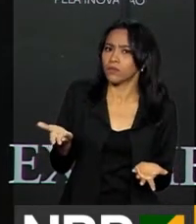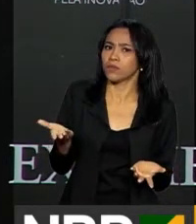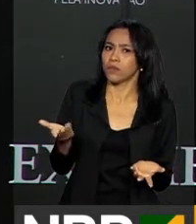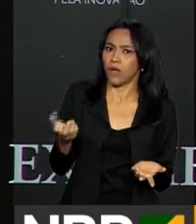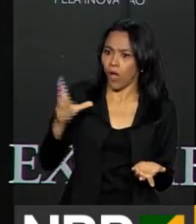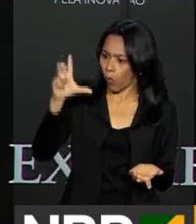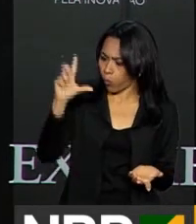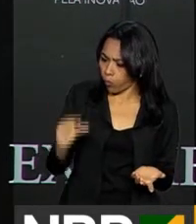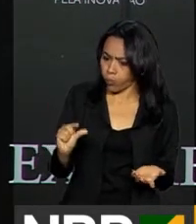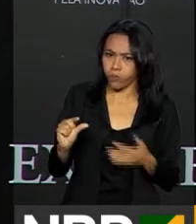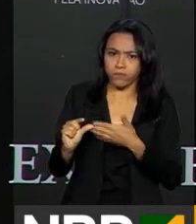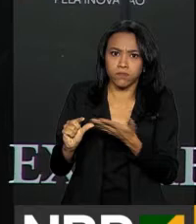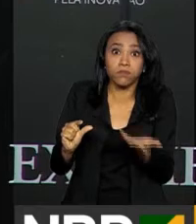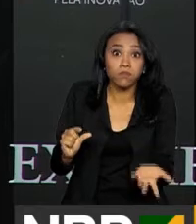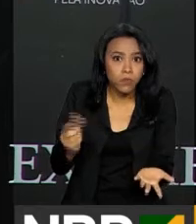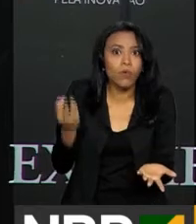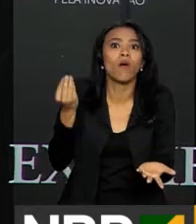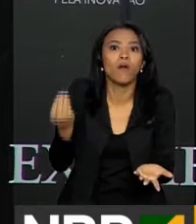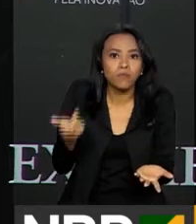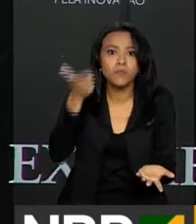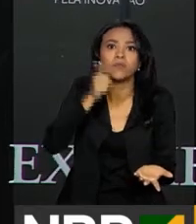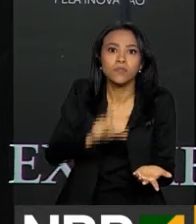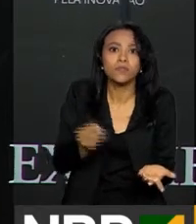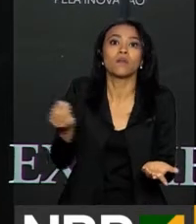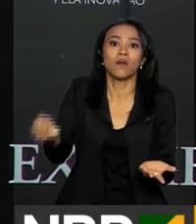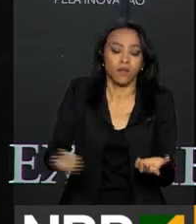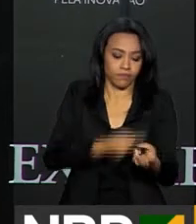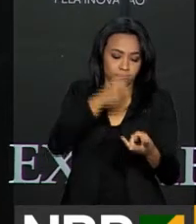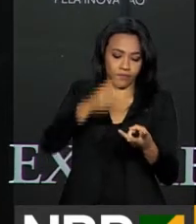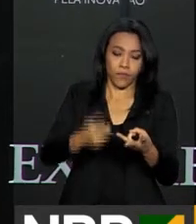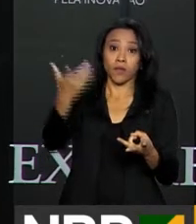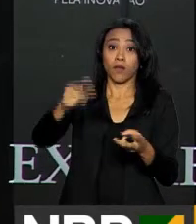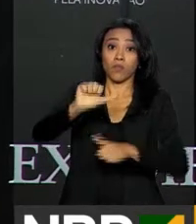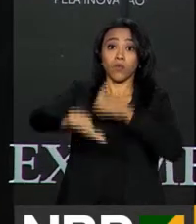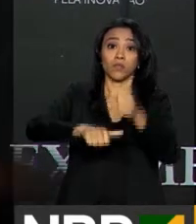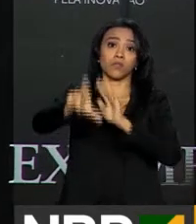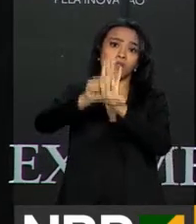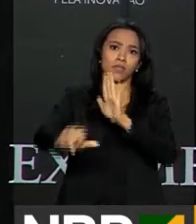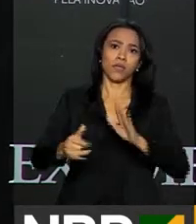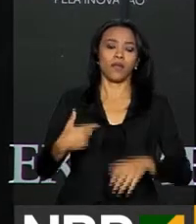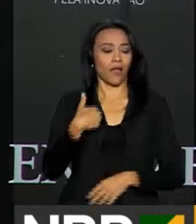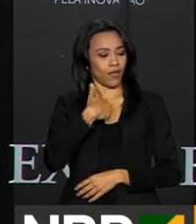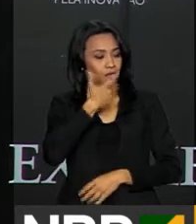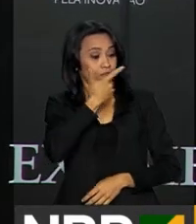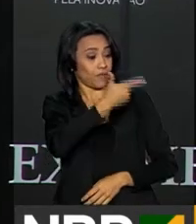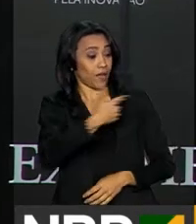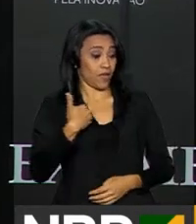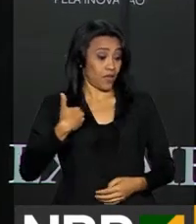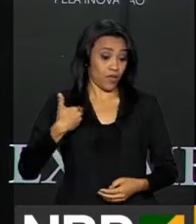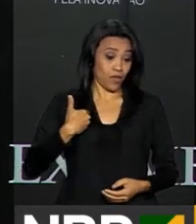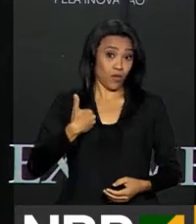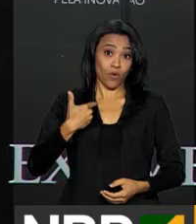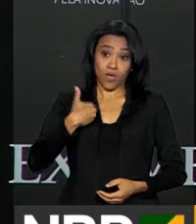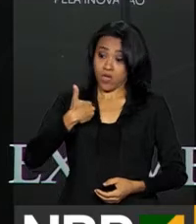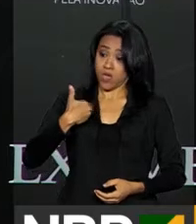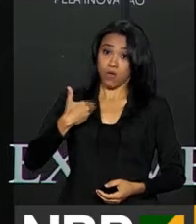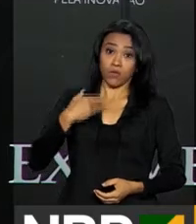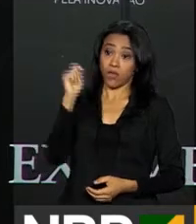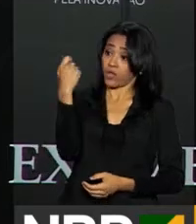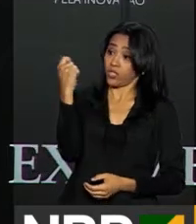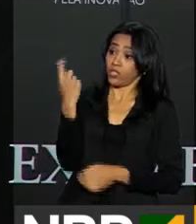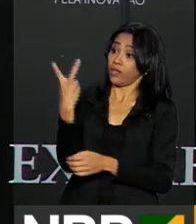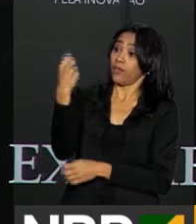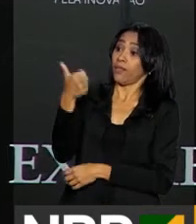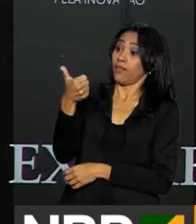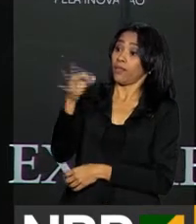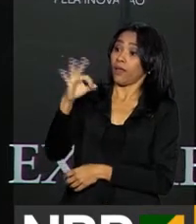muito reduzidos? Como é que vocês conseguiram a modernização trabalhista? Disse ele: eu estou na Argentina há 10 meses procurando